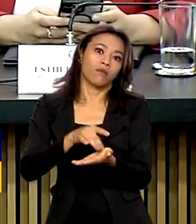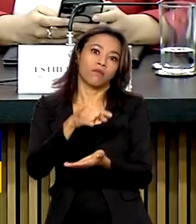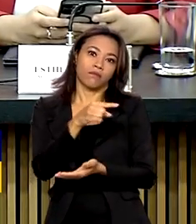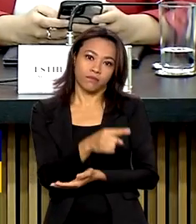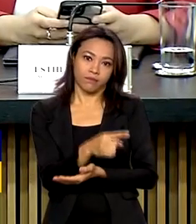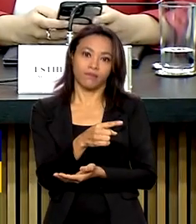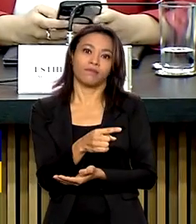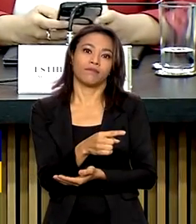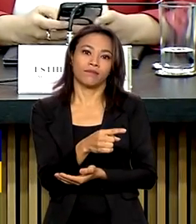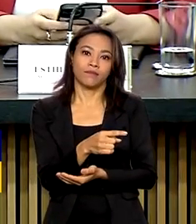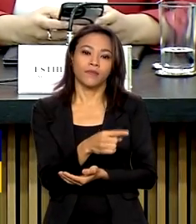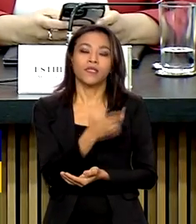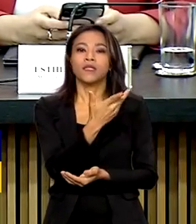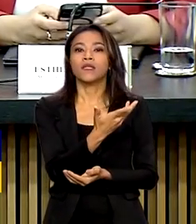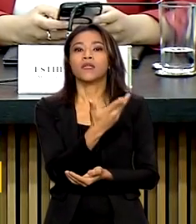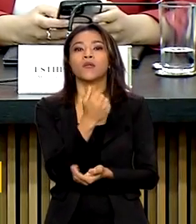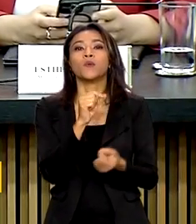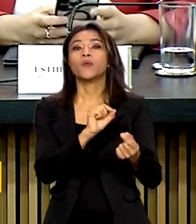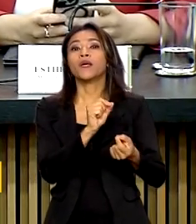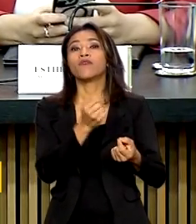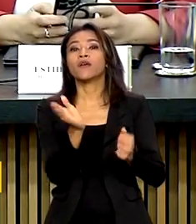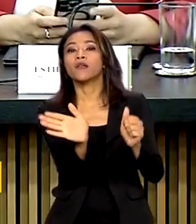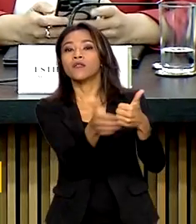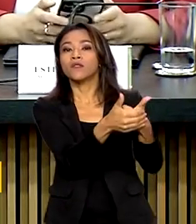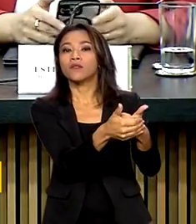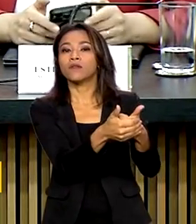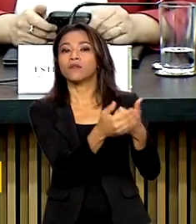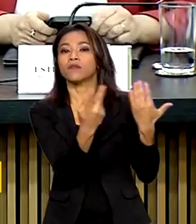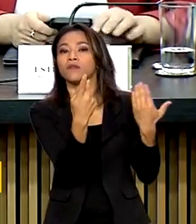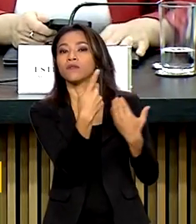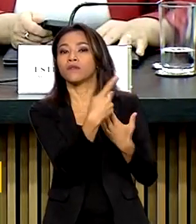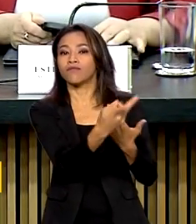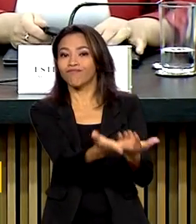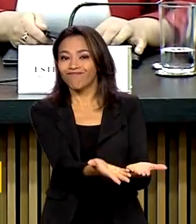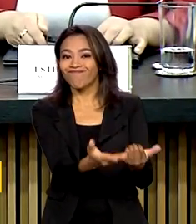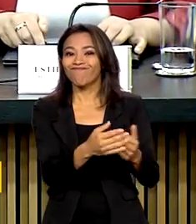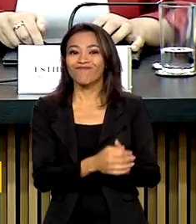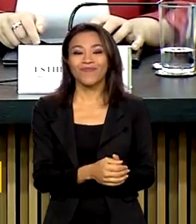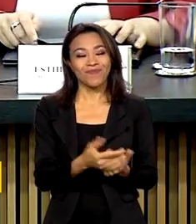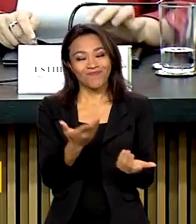ali debaixo do tapete nas piores condições.